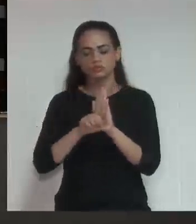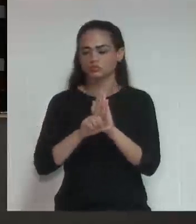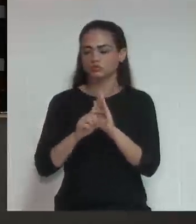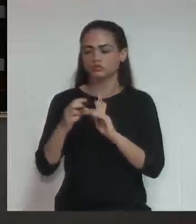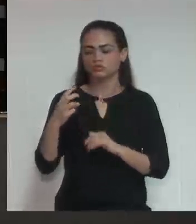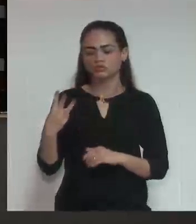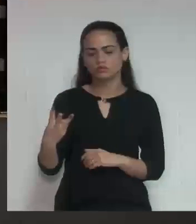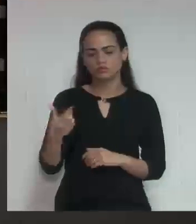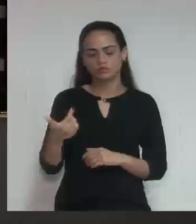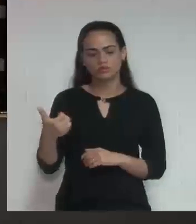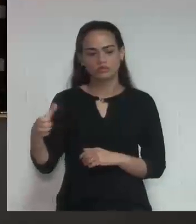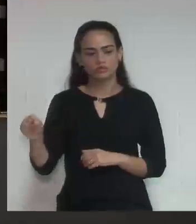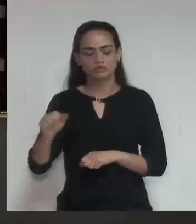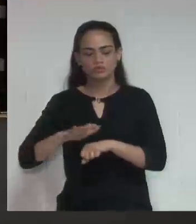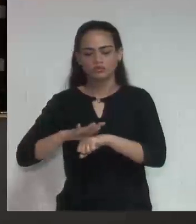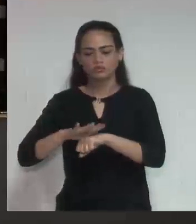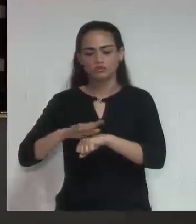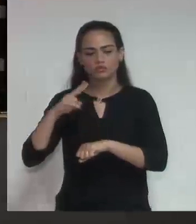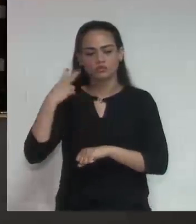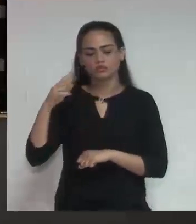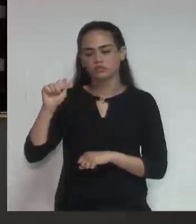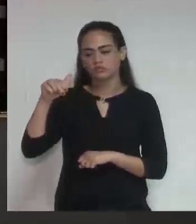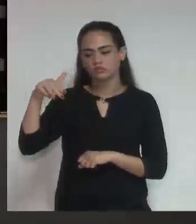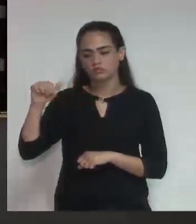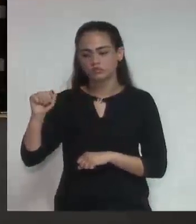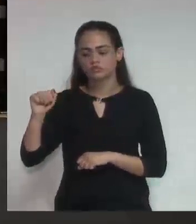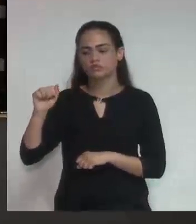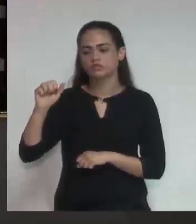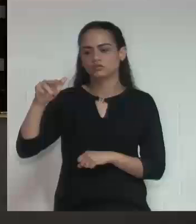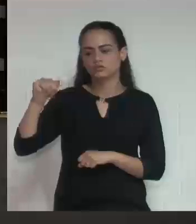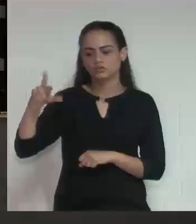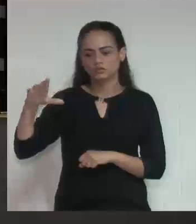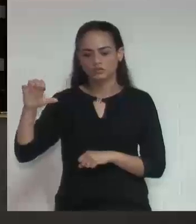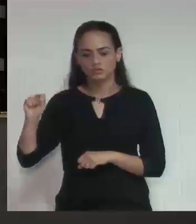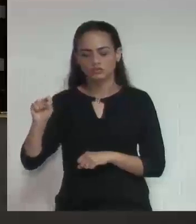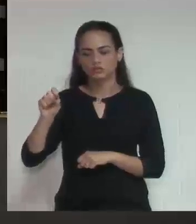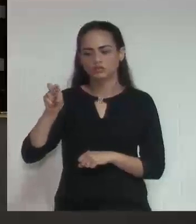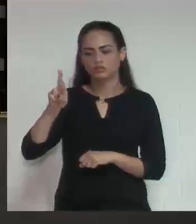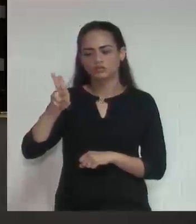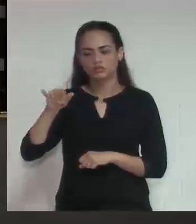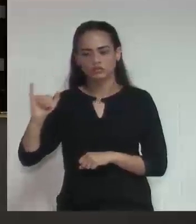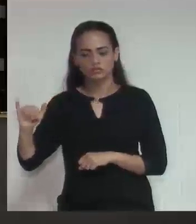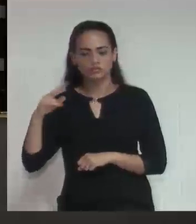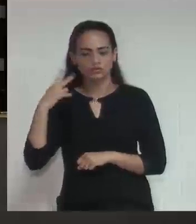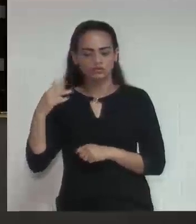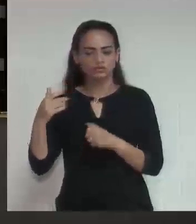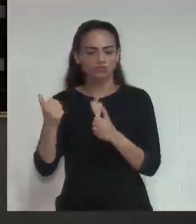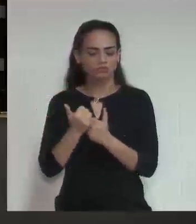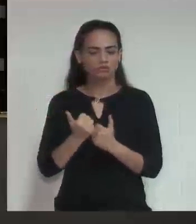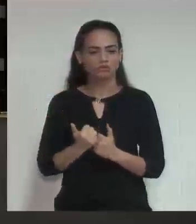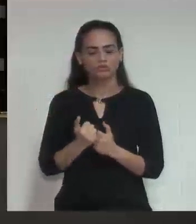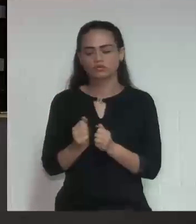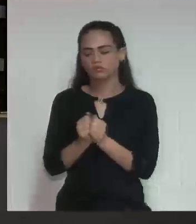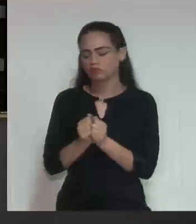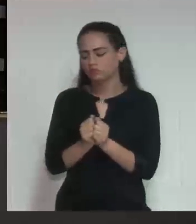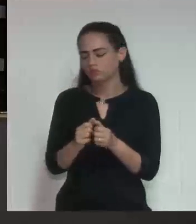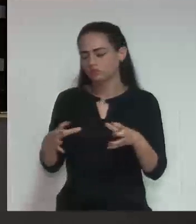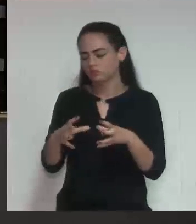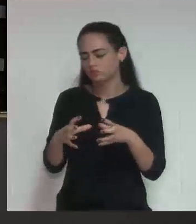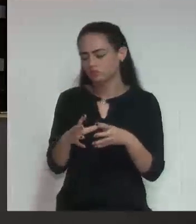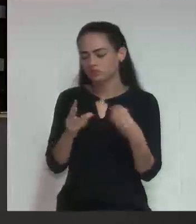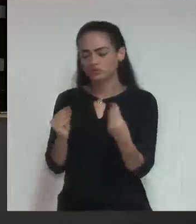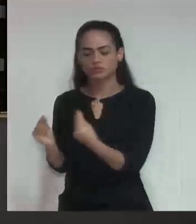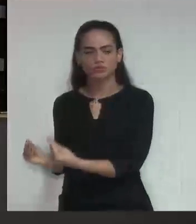3/2018. Autoria vereadora Ana Genesini, Marcos Ferraz, Paulinho Palmeira, Rubens Nunes e Rui Macaxeira. Encaminha-se à Procuradoria Jurídica e às